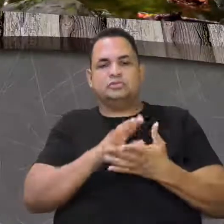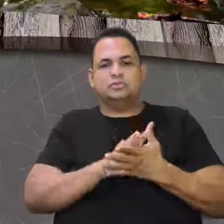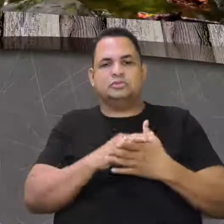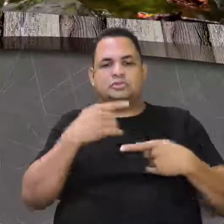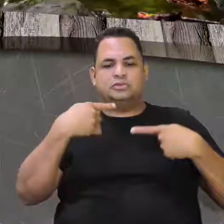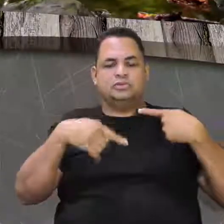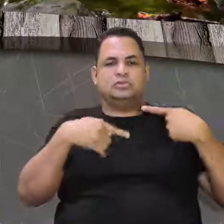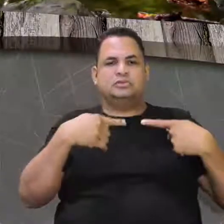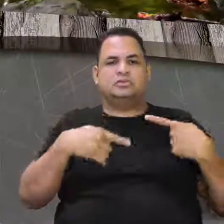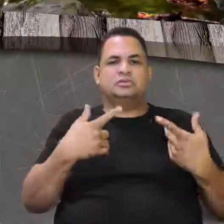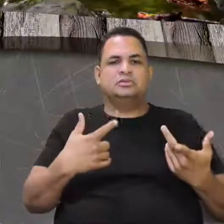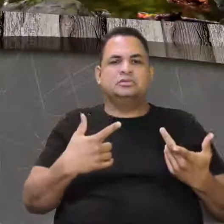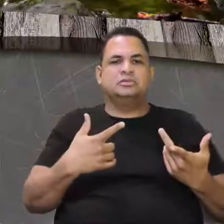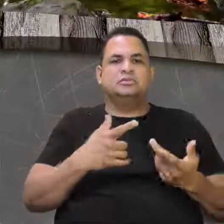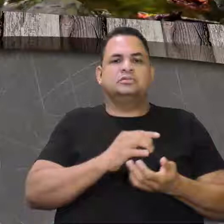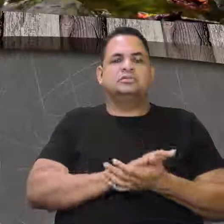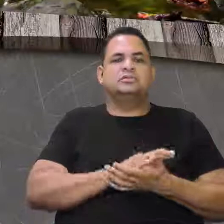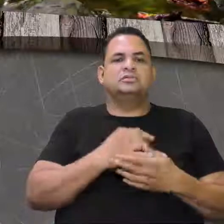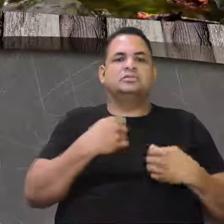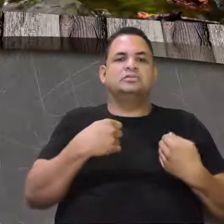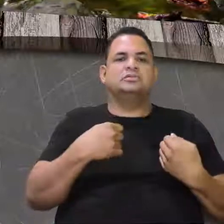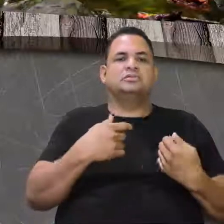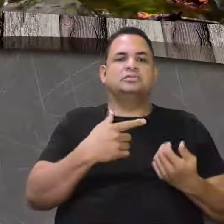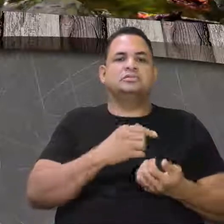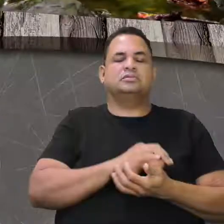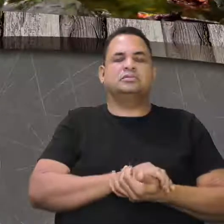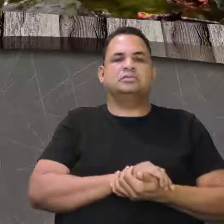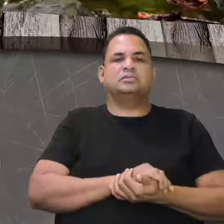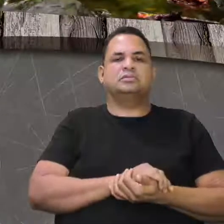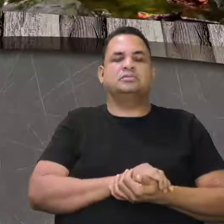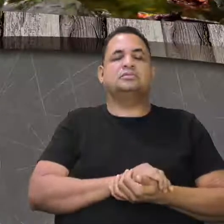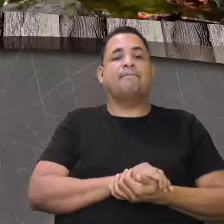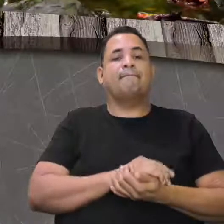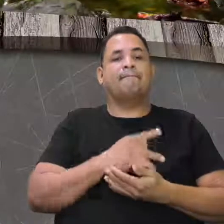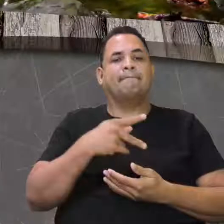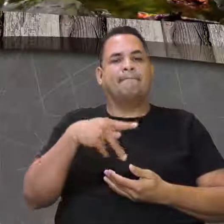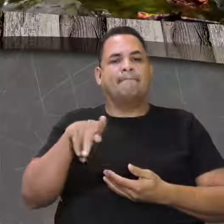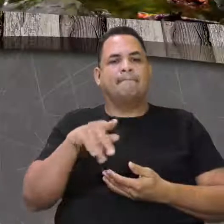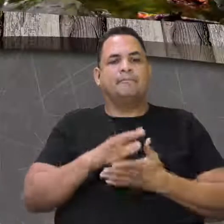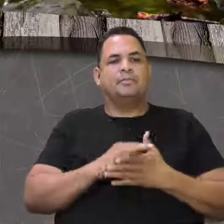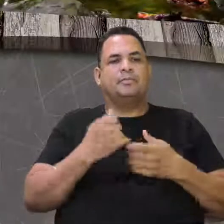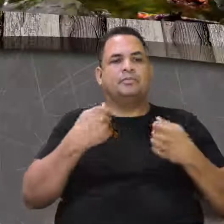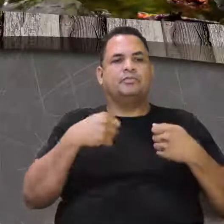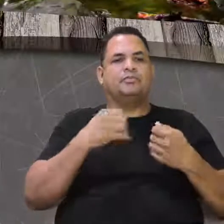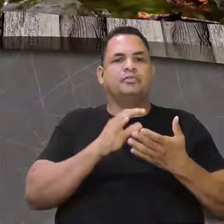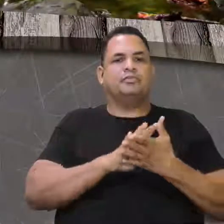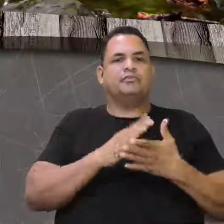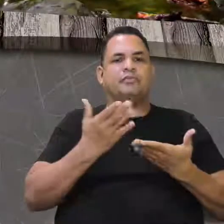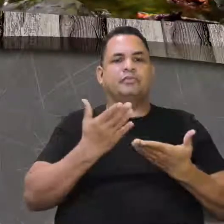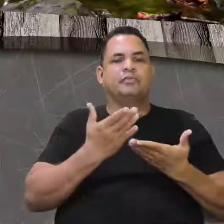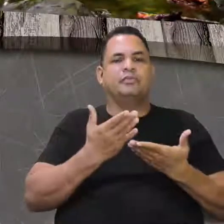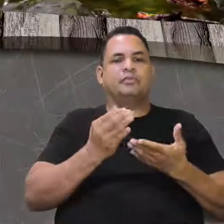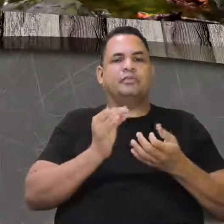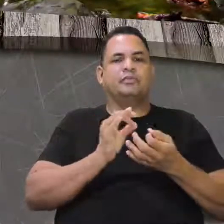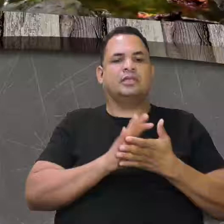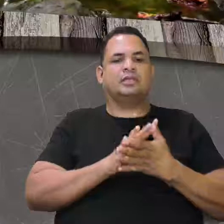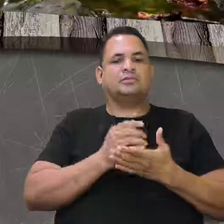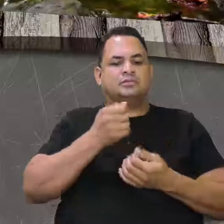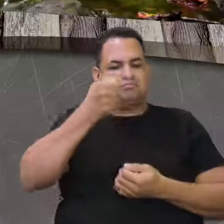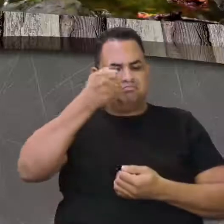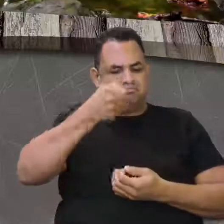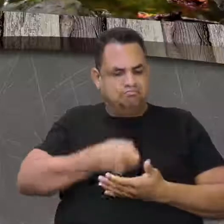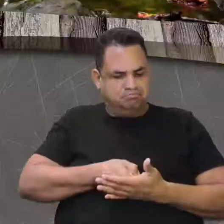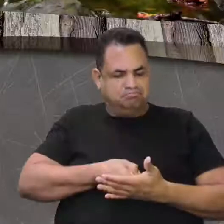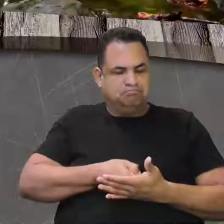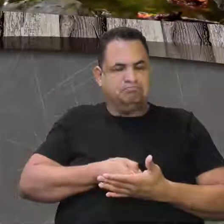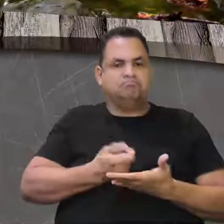político, né? Tem que ter um interesse político para poder agir de forma mais